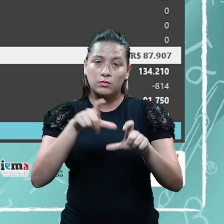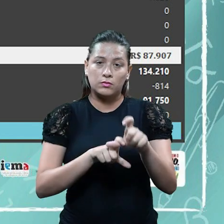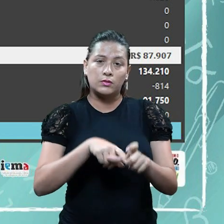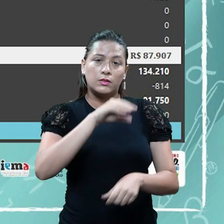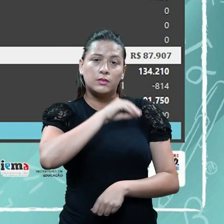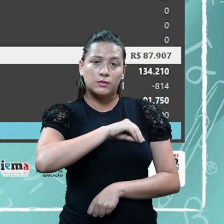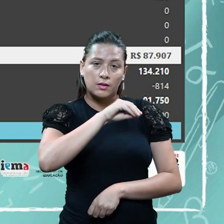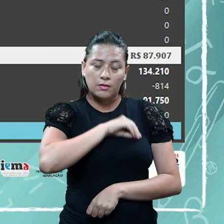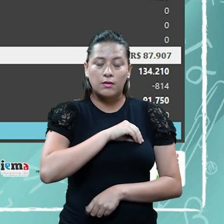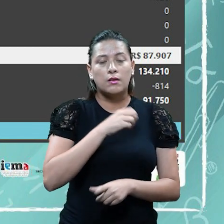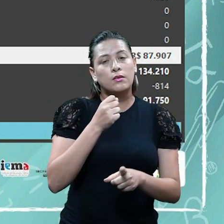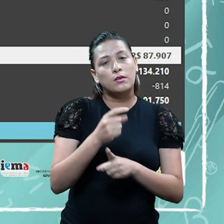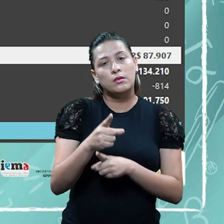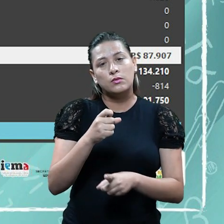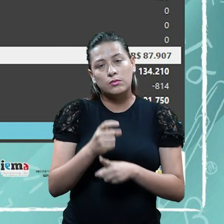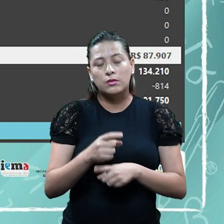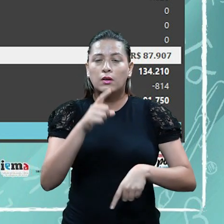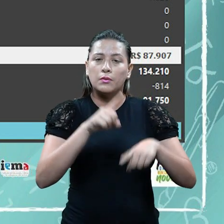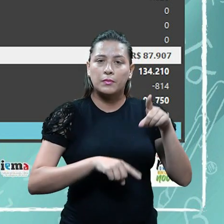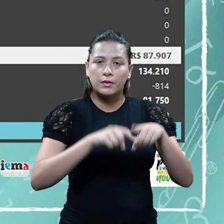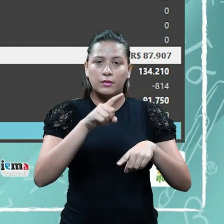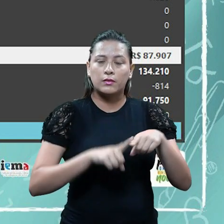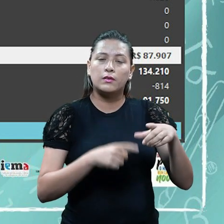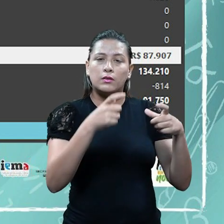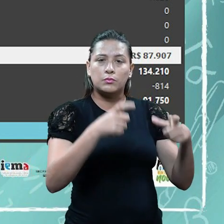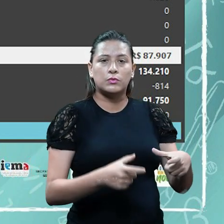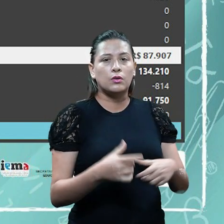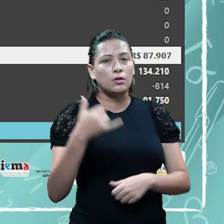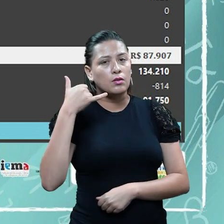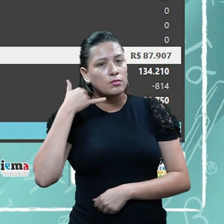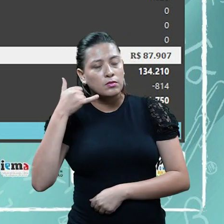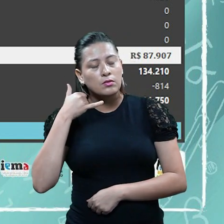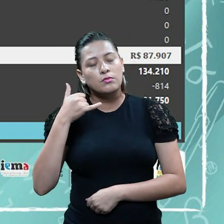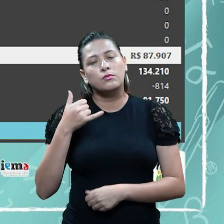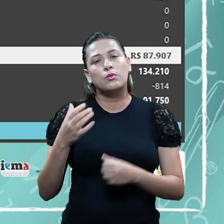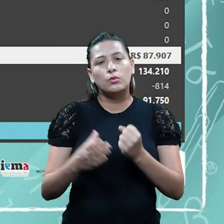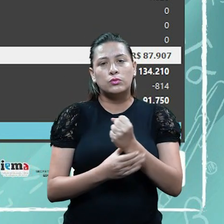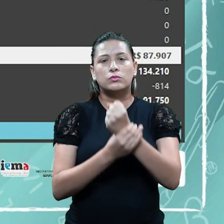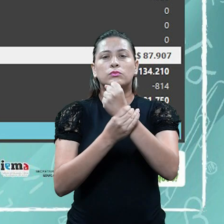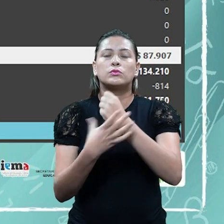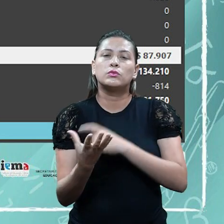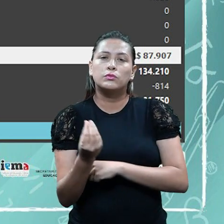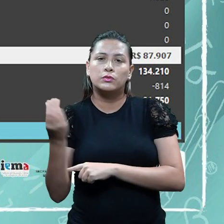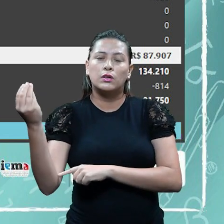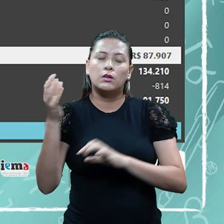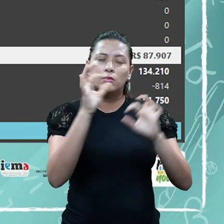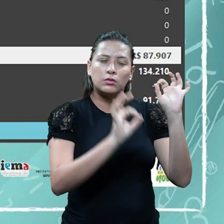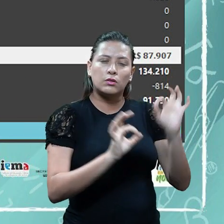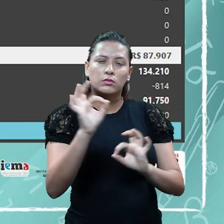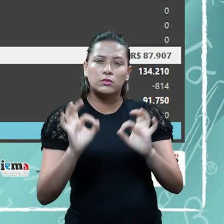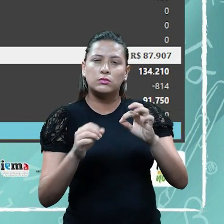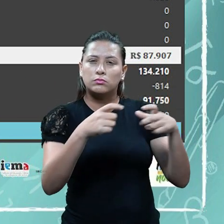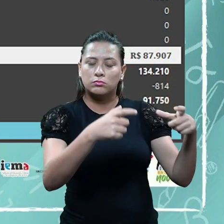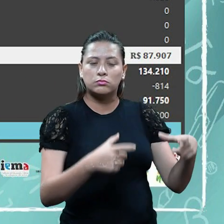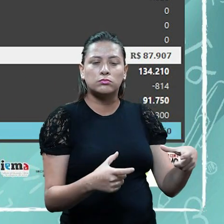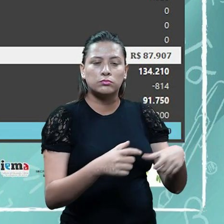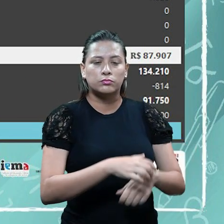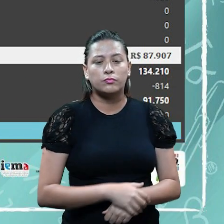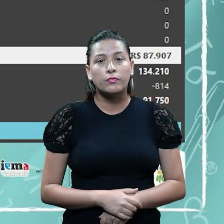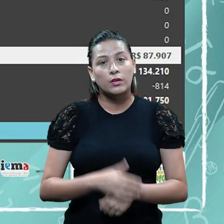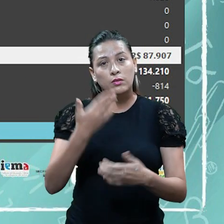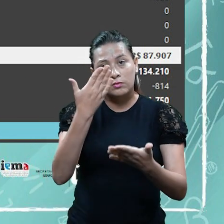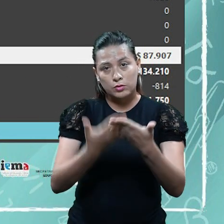depreciação, aluguel, material de escritório, utilitários, telefone, seguro, viagem, manutenção, enfim. Cada custo desse aqui